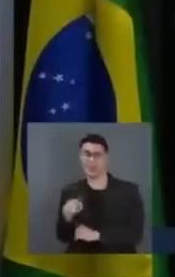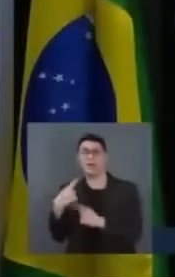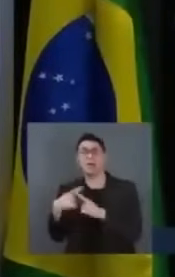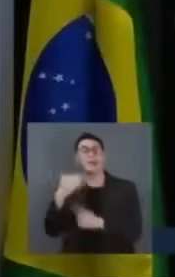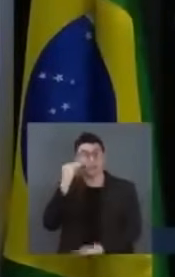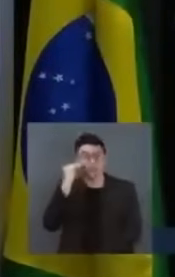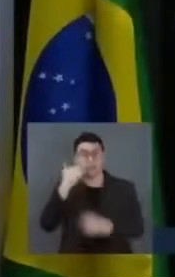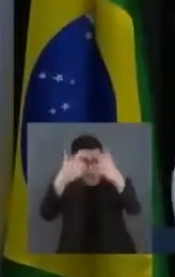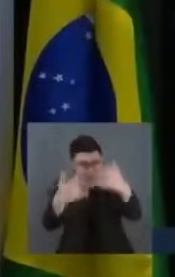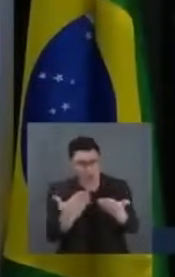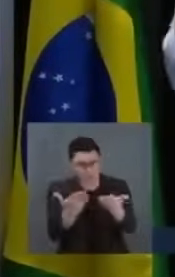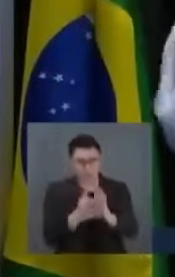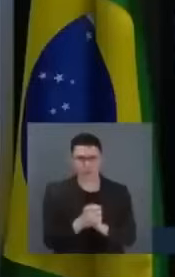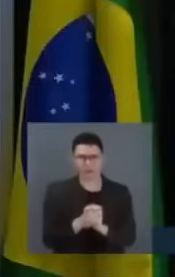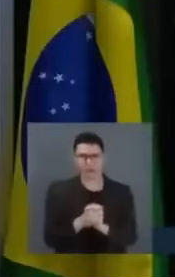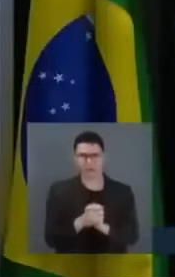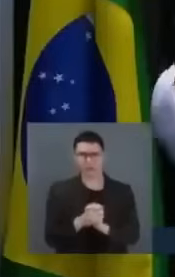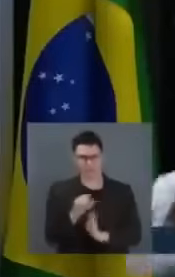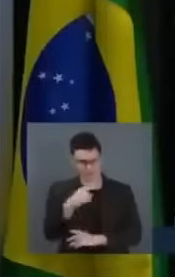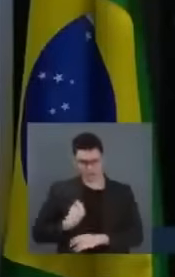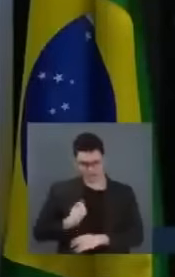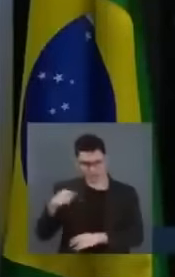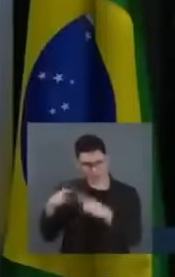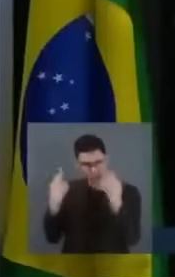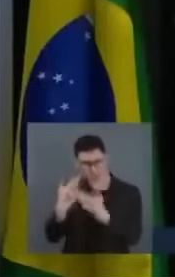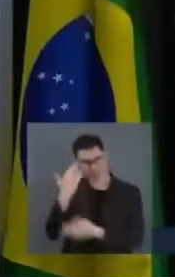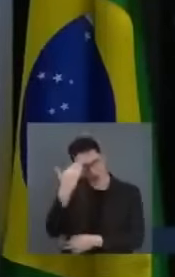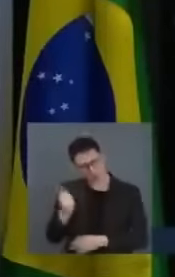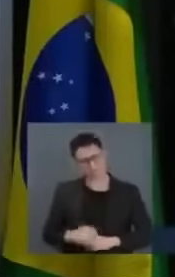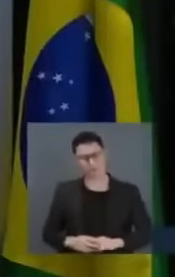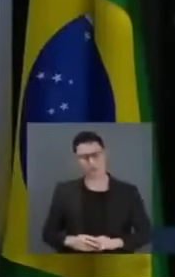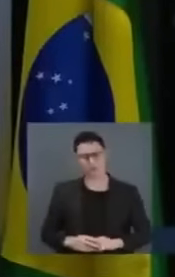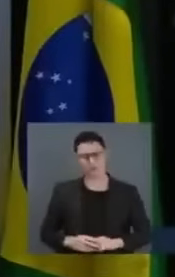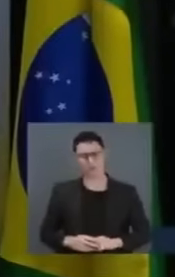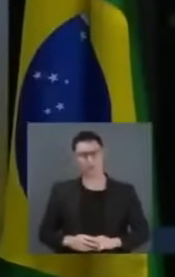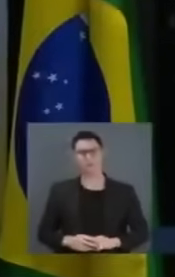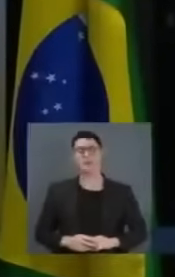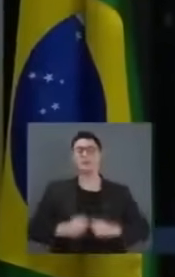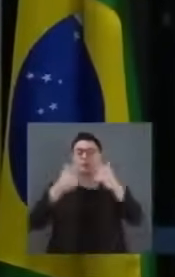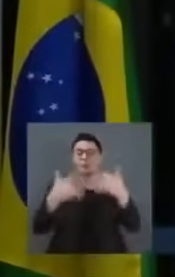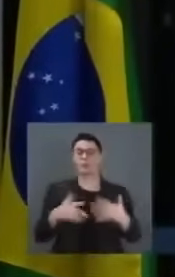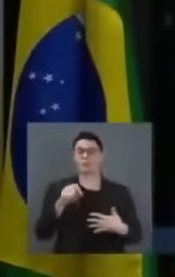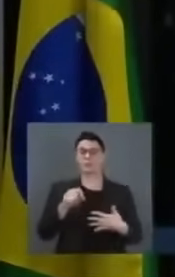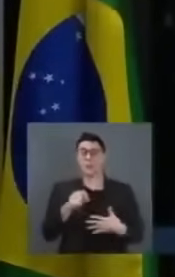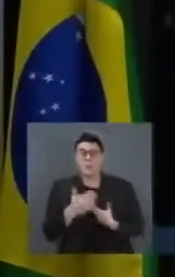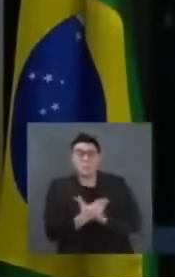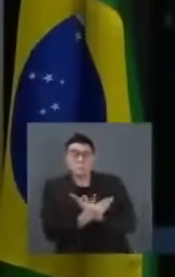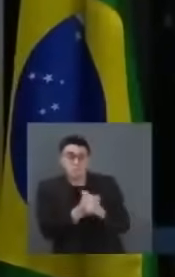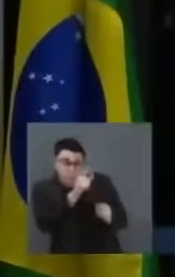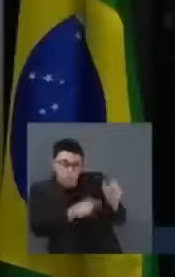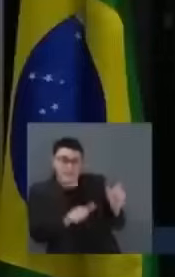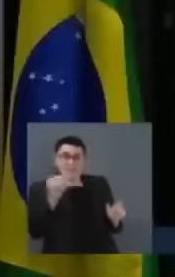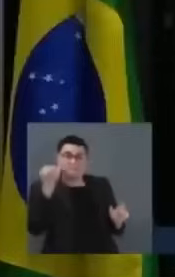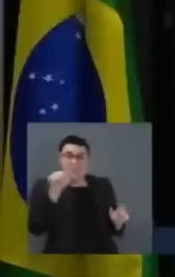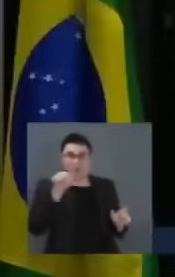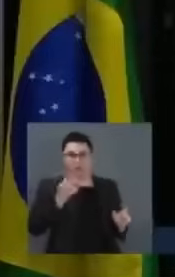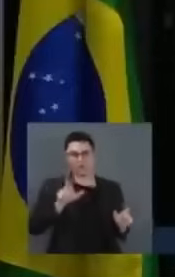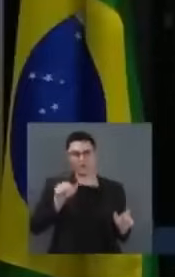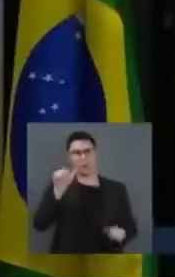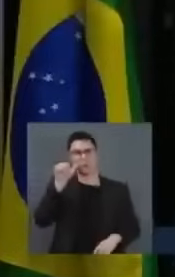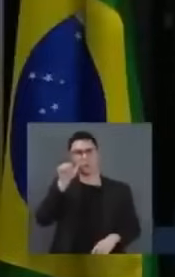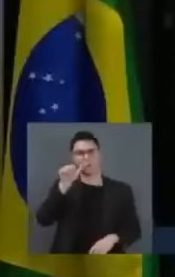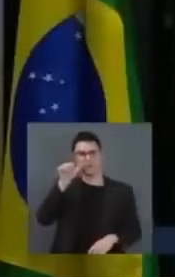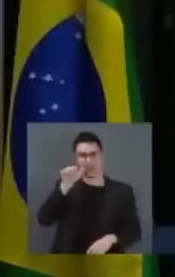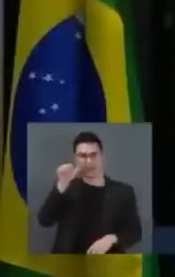vou simplificar. Quem estava lá sabe do que eu estou falando. O que foi dito? Muitas meninas, é diferente, uma mulher quando